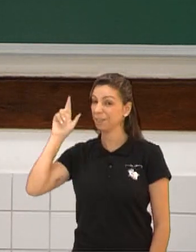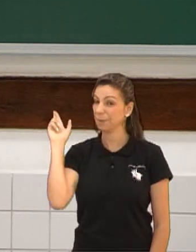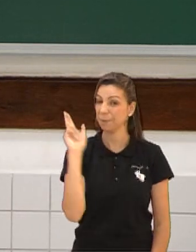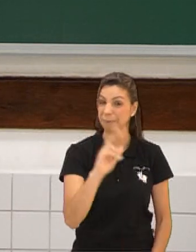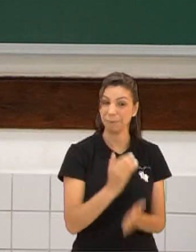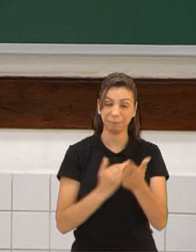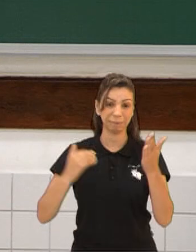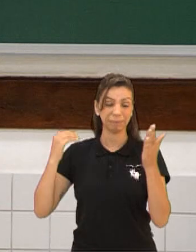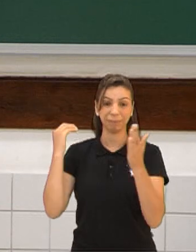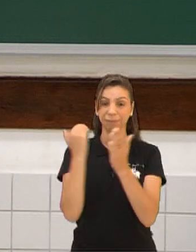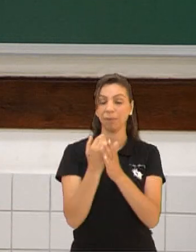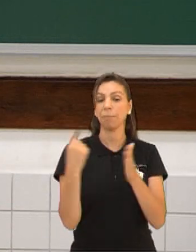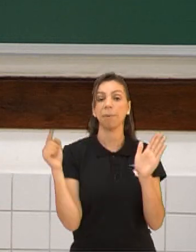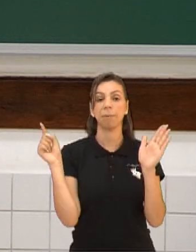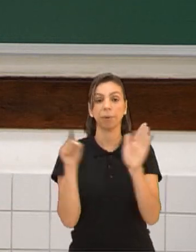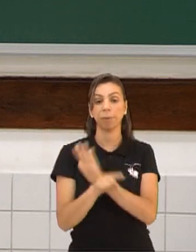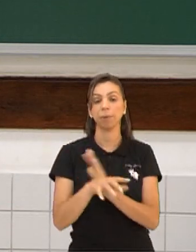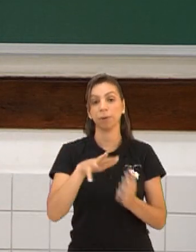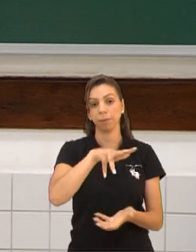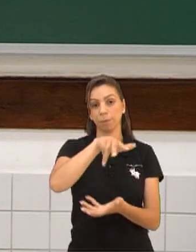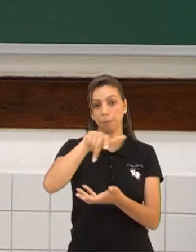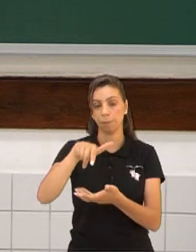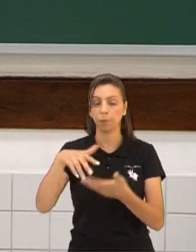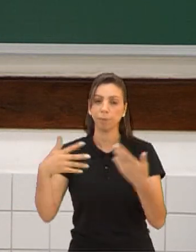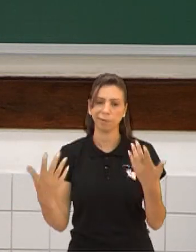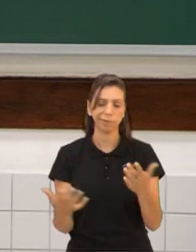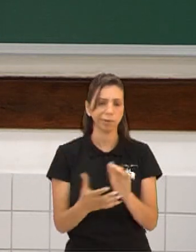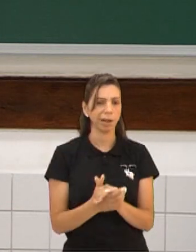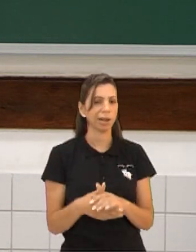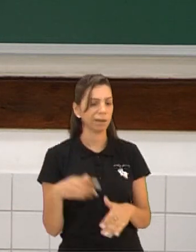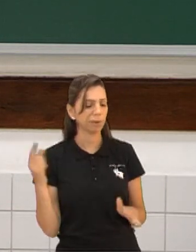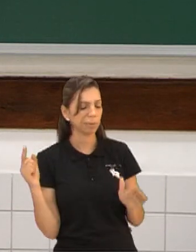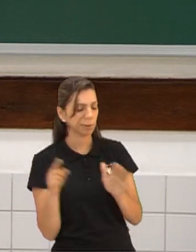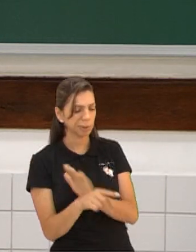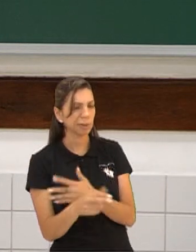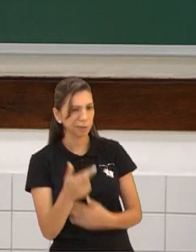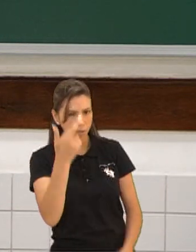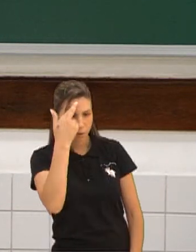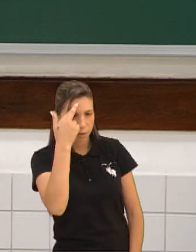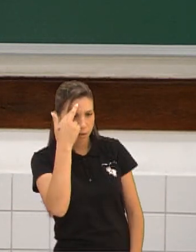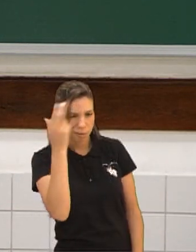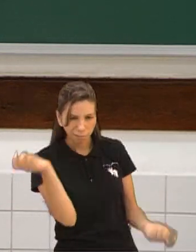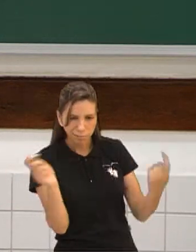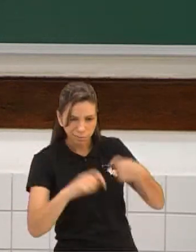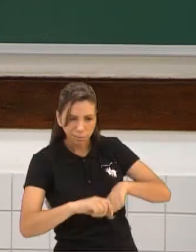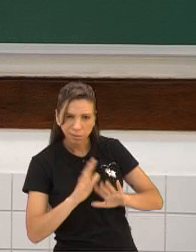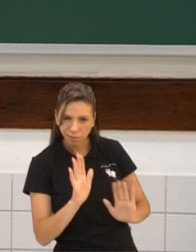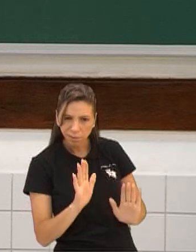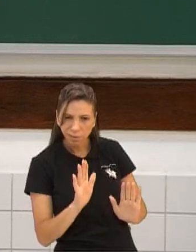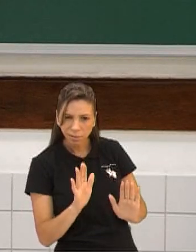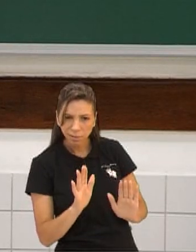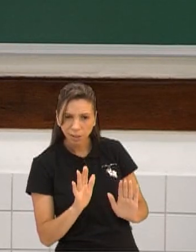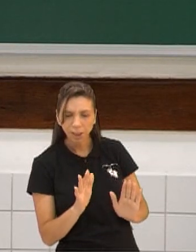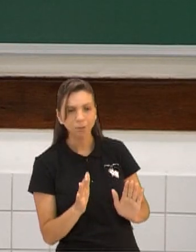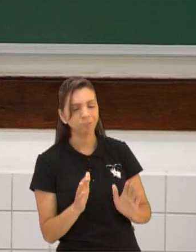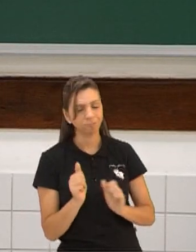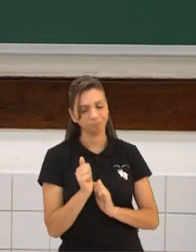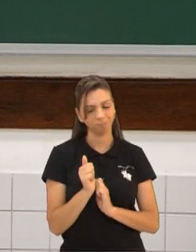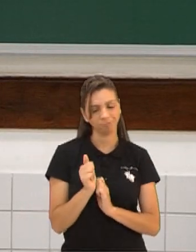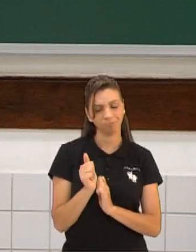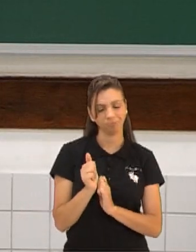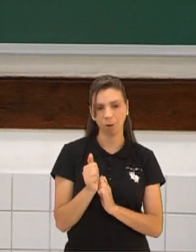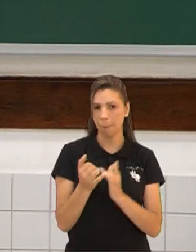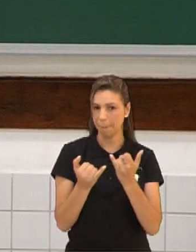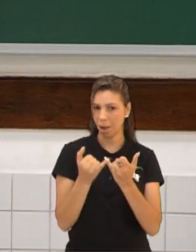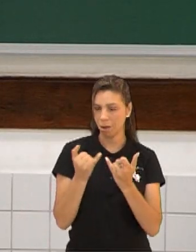as nossas questões. E aí ele vai colocar em xeque, será que a razão tem toda essa capacidade? Aí será que ele não está indo para o empirismo quando ele